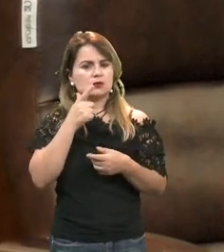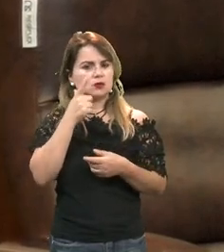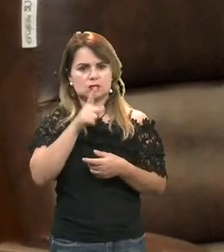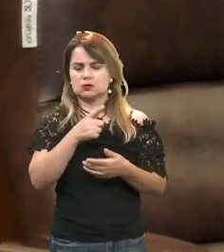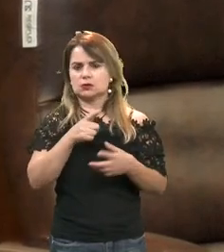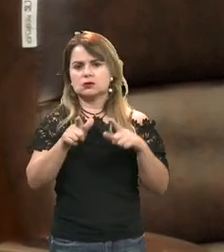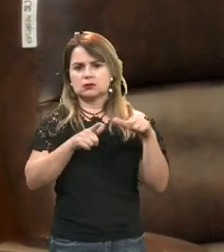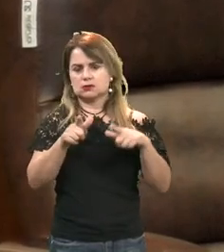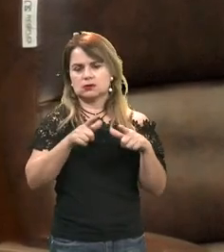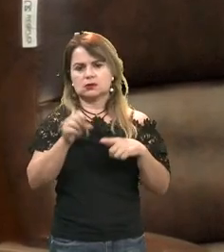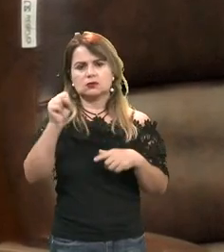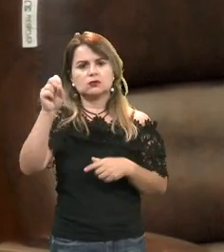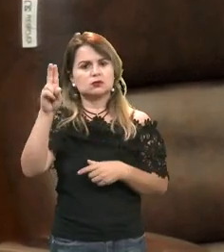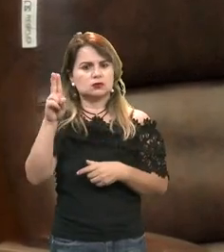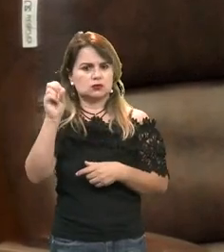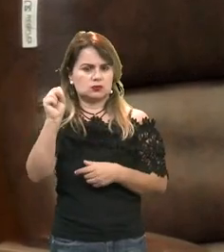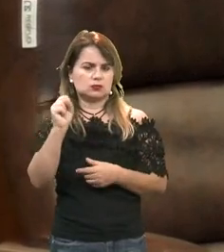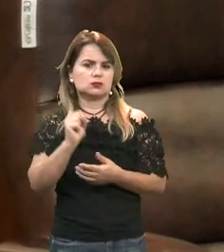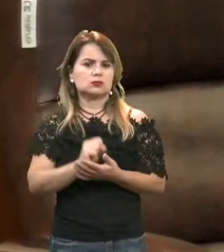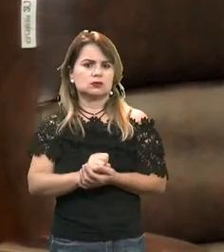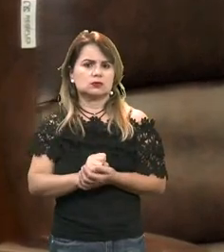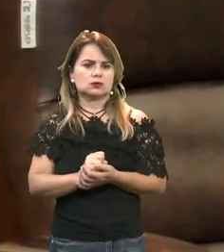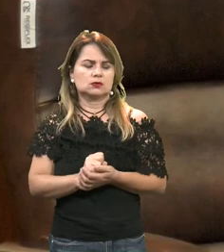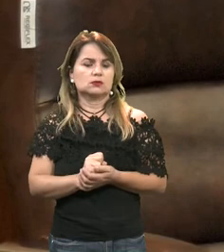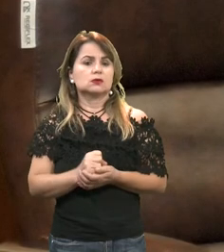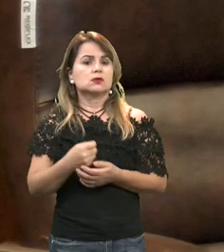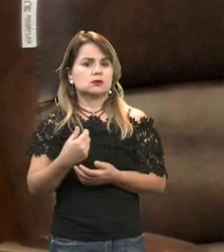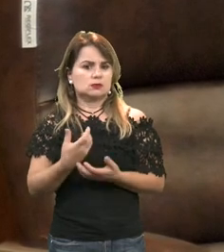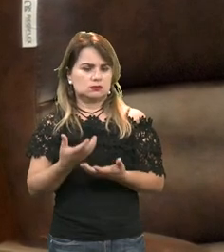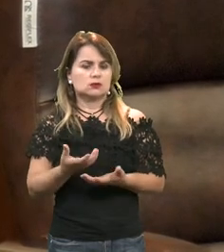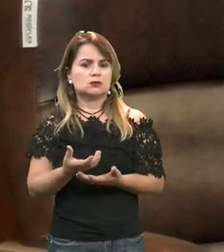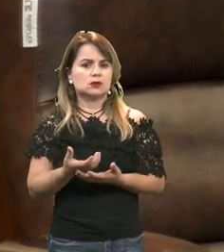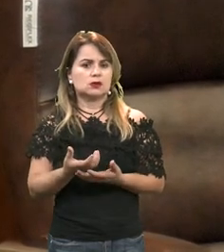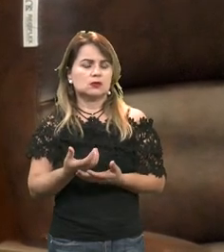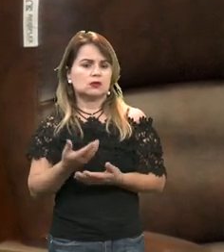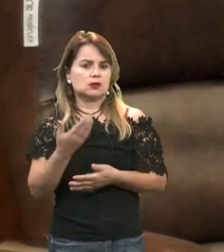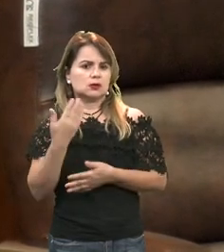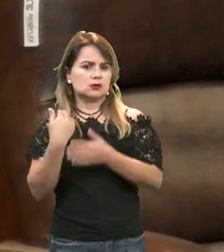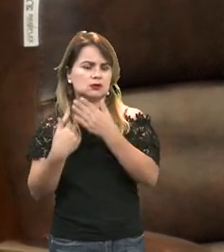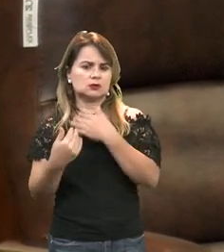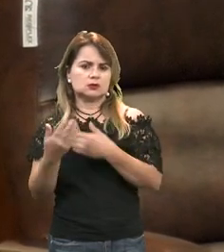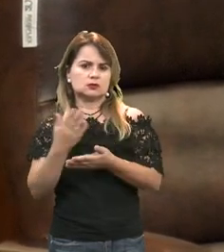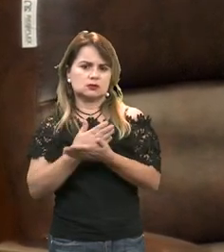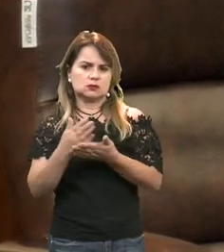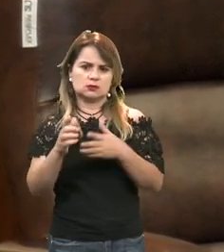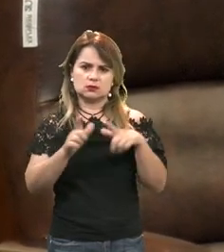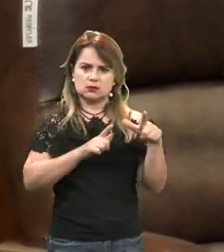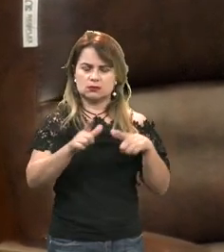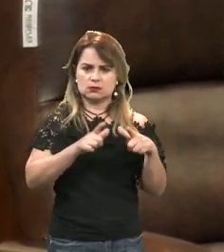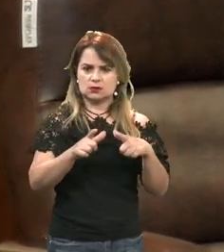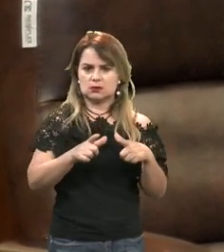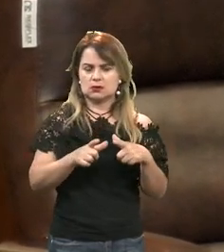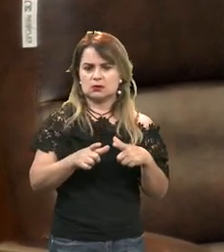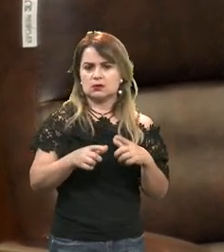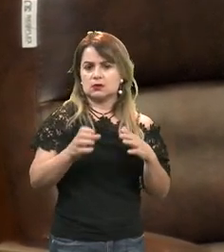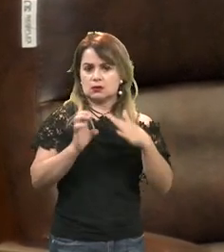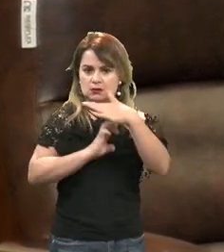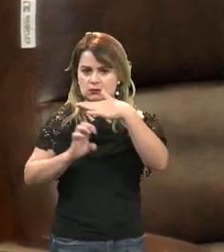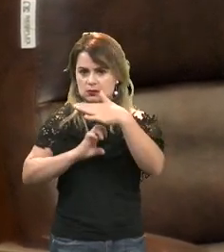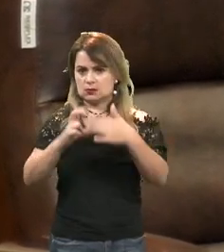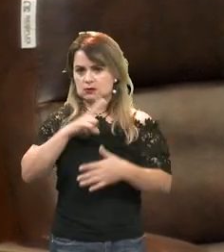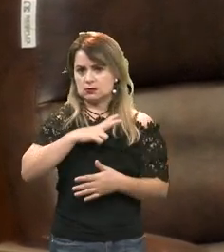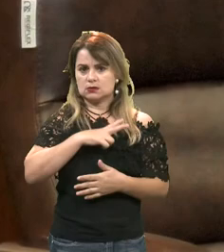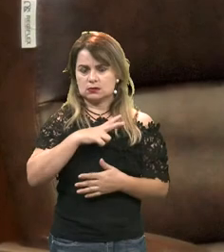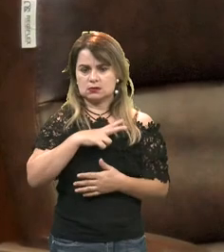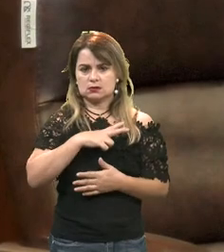ter nascido, criado e defendo o SUS. Eu comecei trabalhando para uma empresa americana particular, como